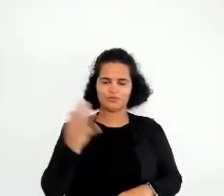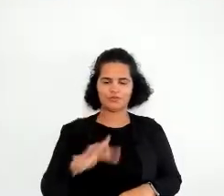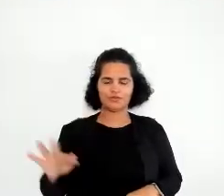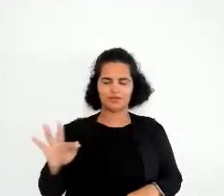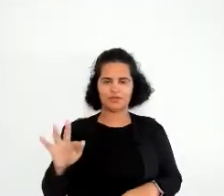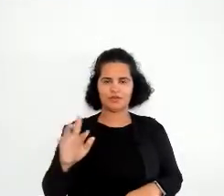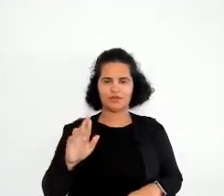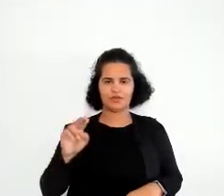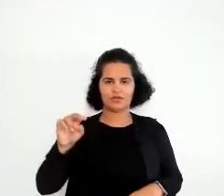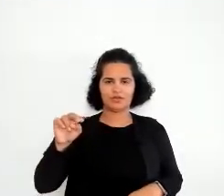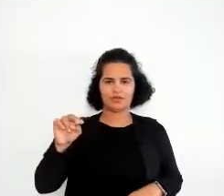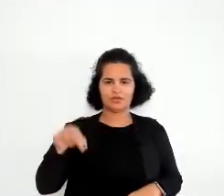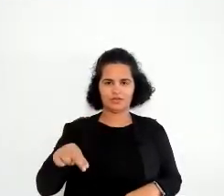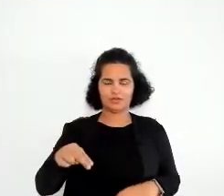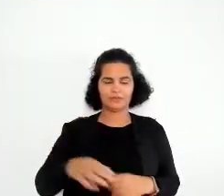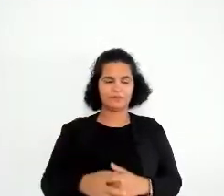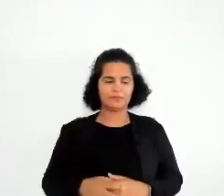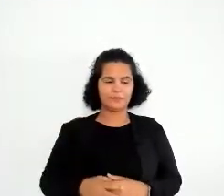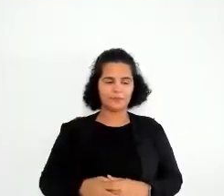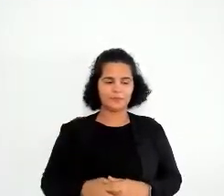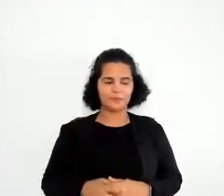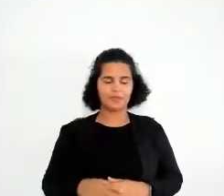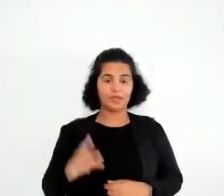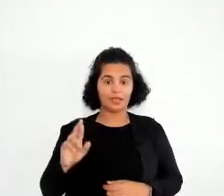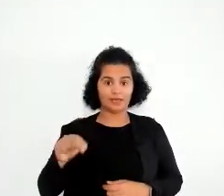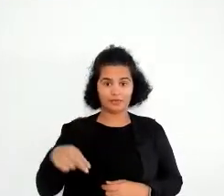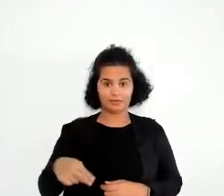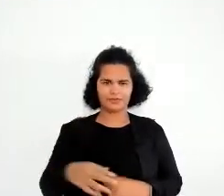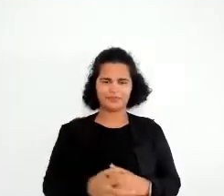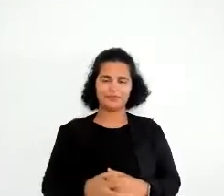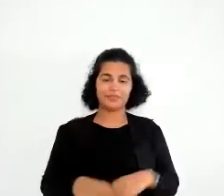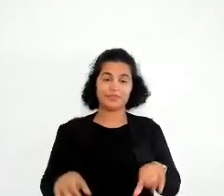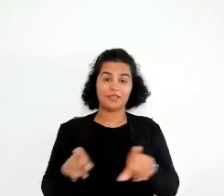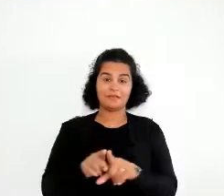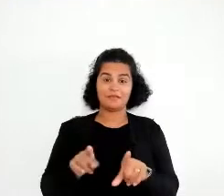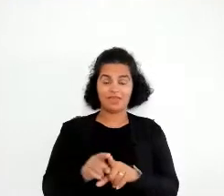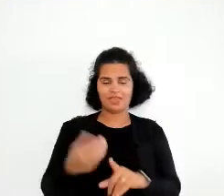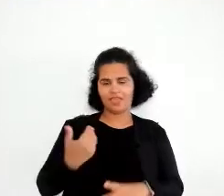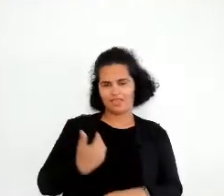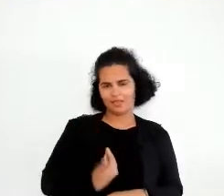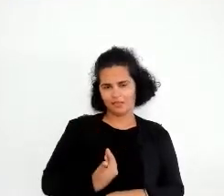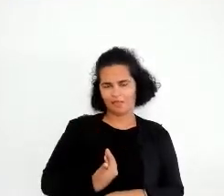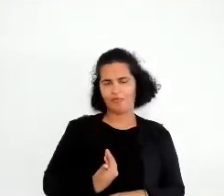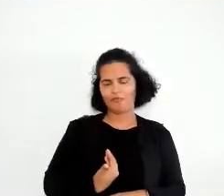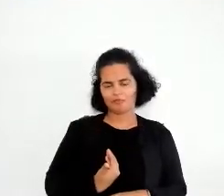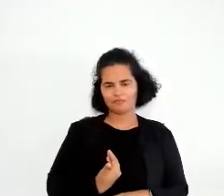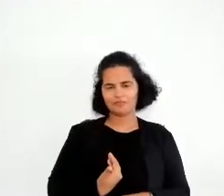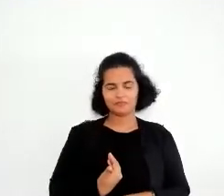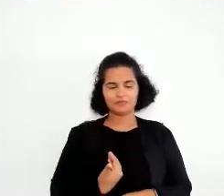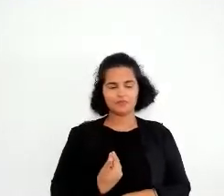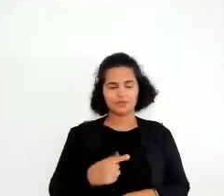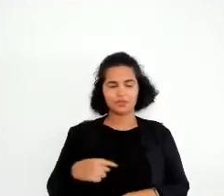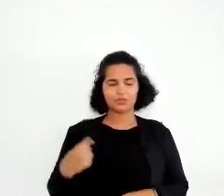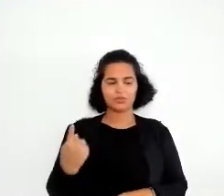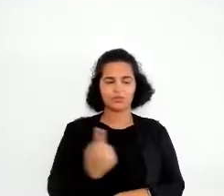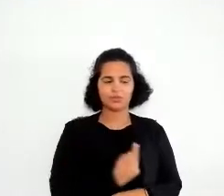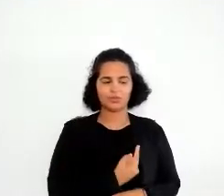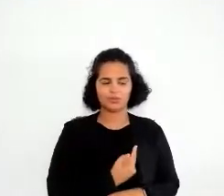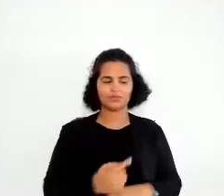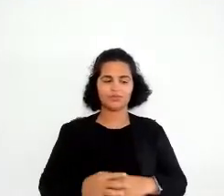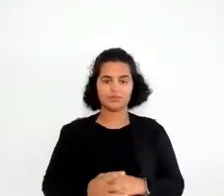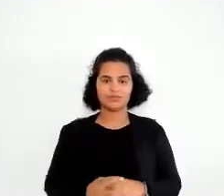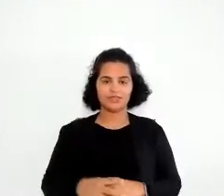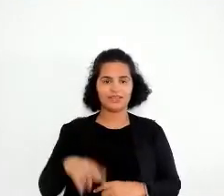Norte. Além da minha pessoa, somos apenas